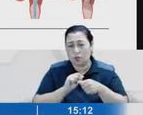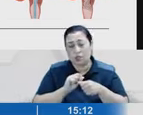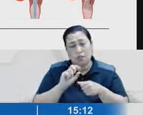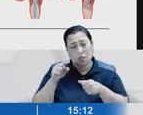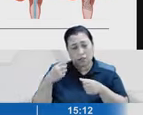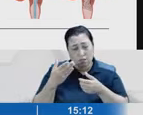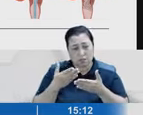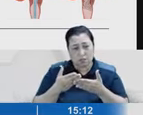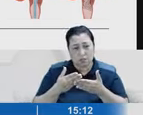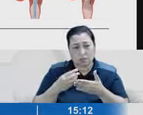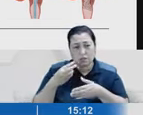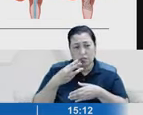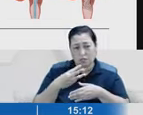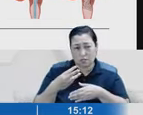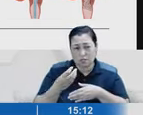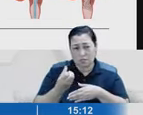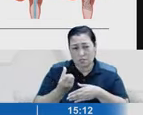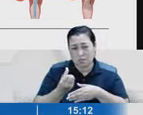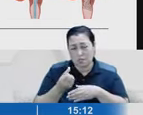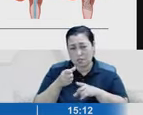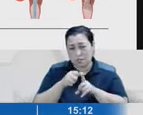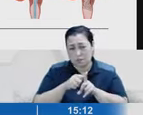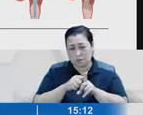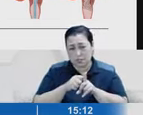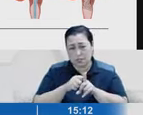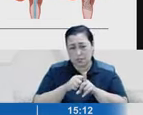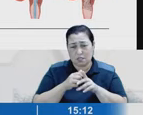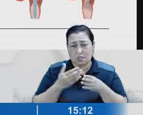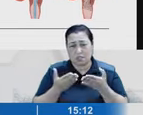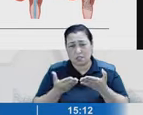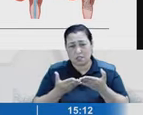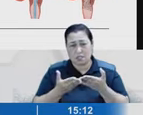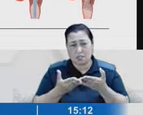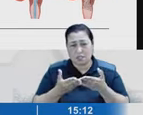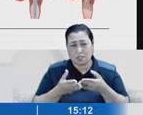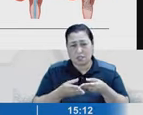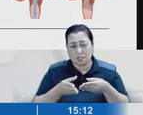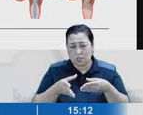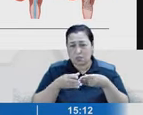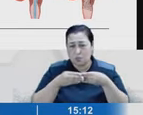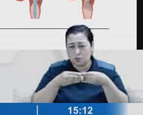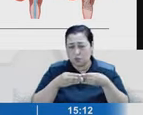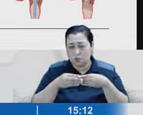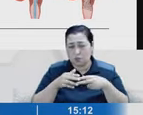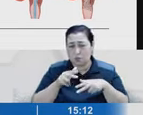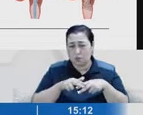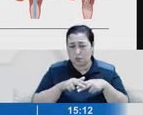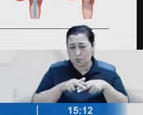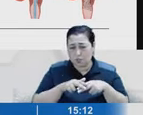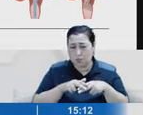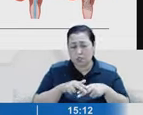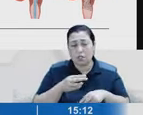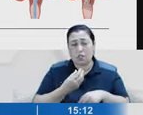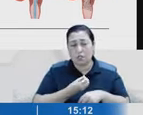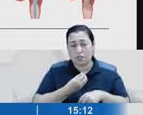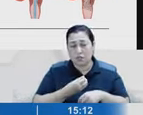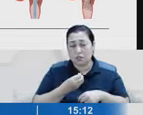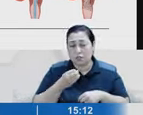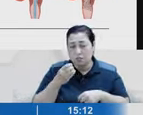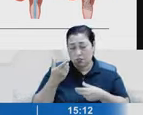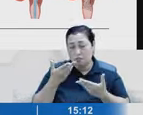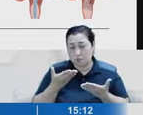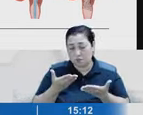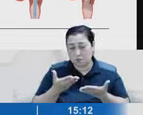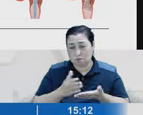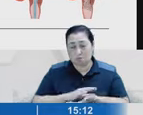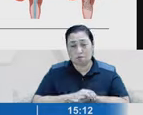de 3 meses, 6 meses, a depender, a colostomia é fechada e o paciente tem a vida dele restituída,